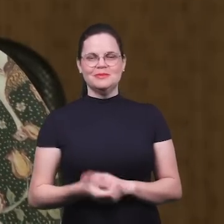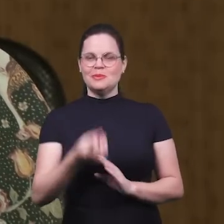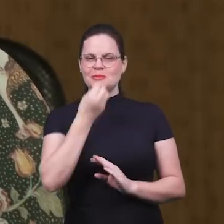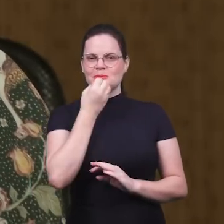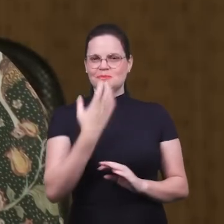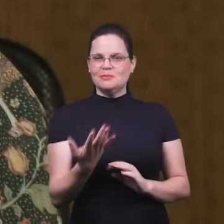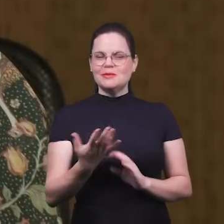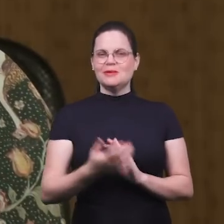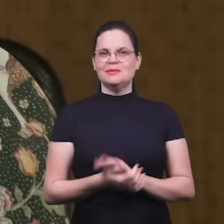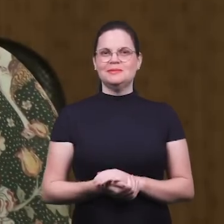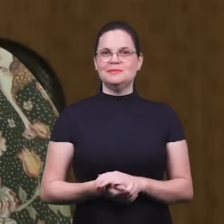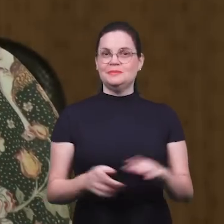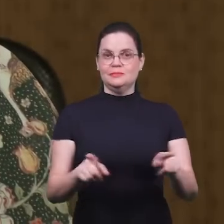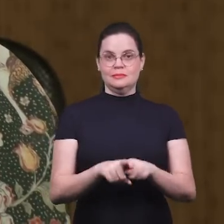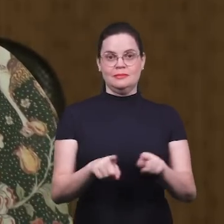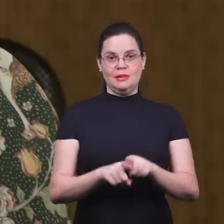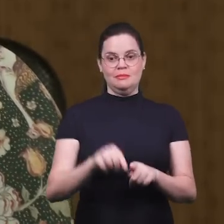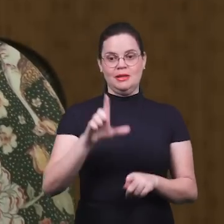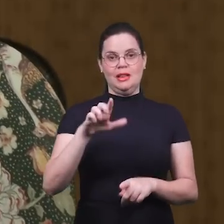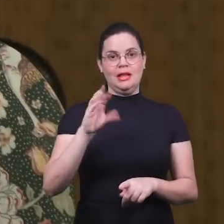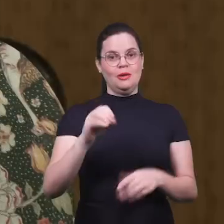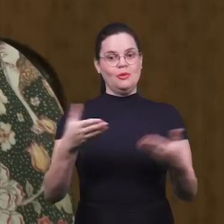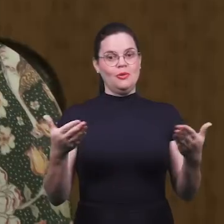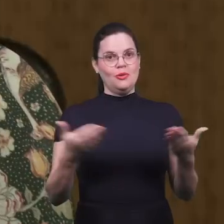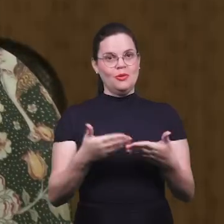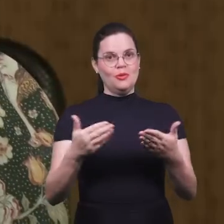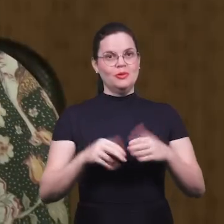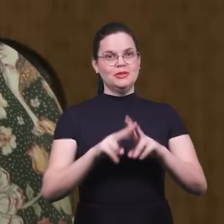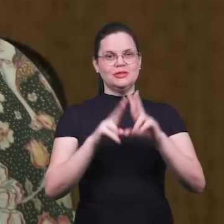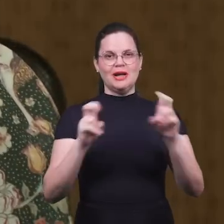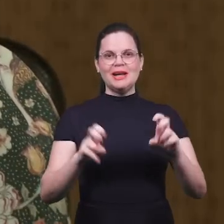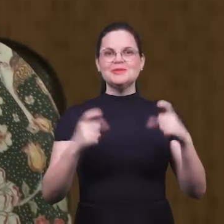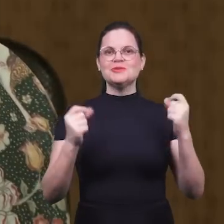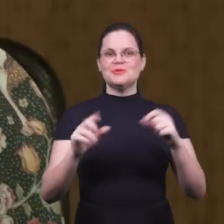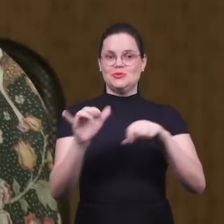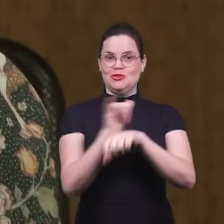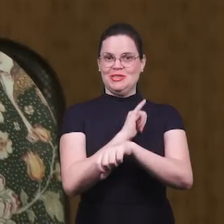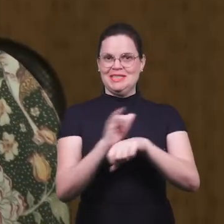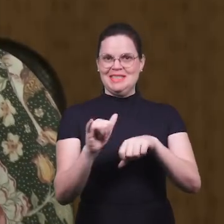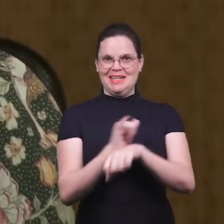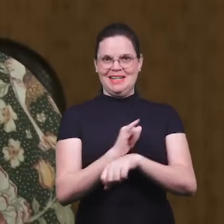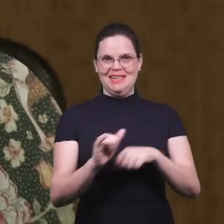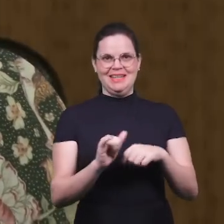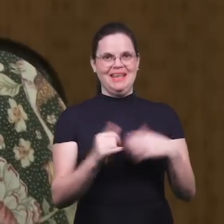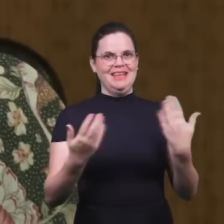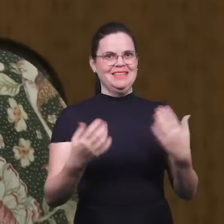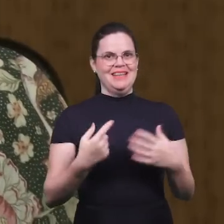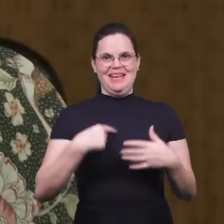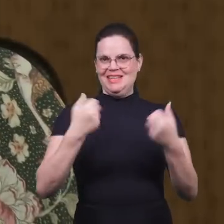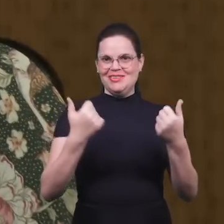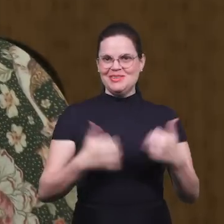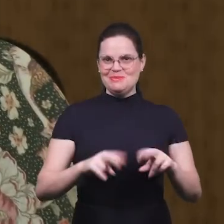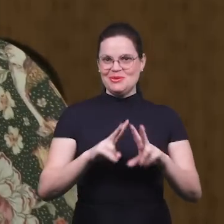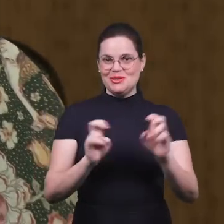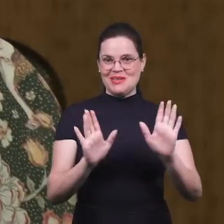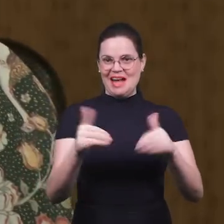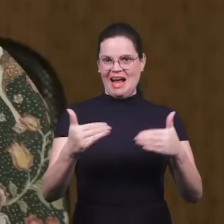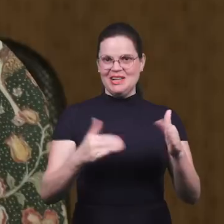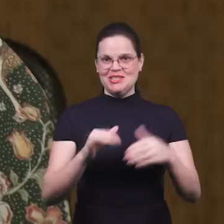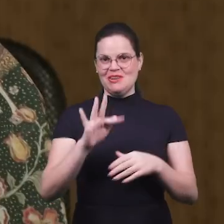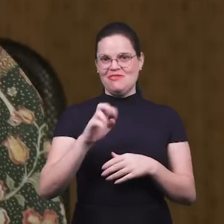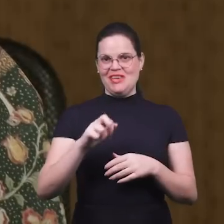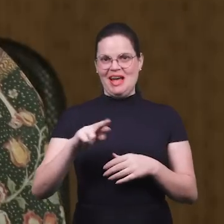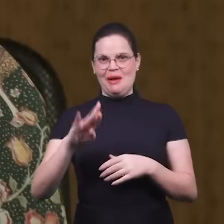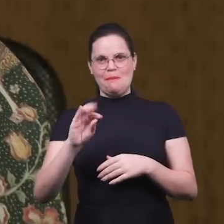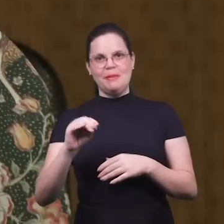muito valioso. E aí Léo falou tanto hoje de caixa de ferramentas, e nesse programa ele não explicou o que é caixa de ferramentas,